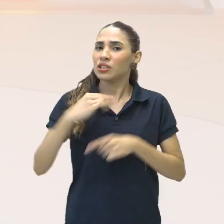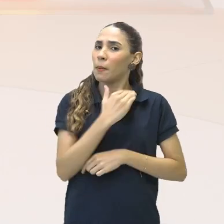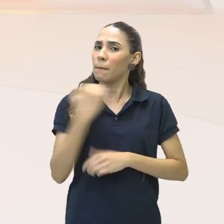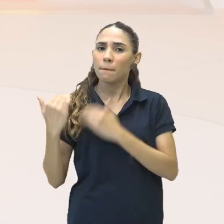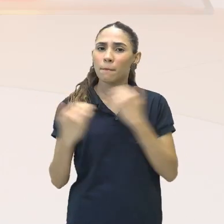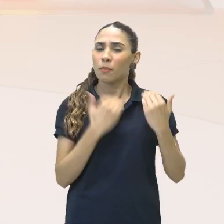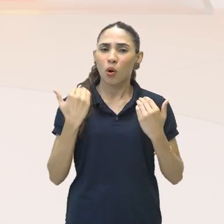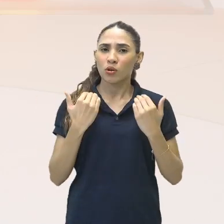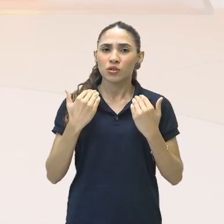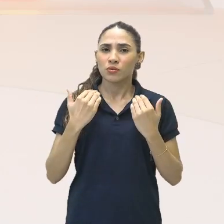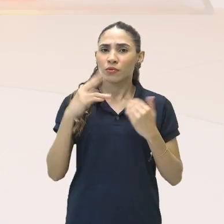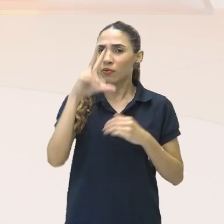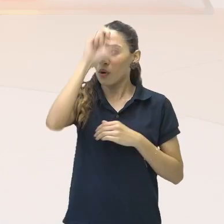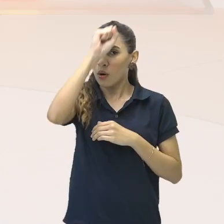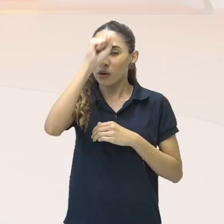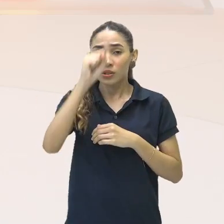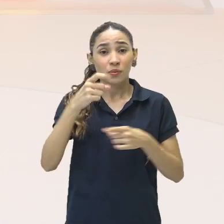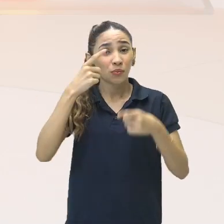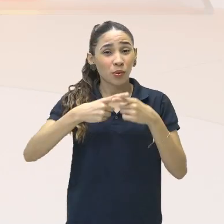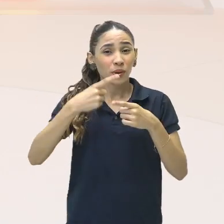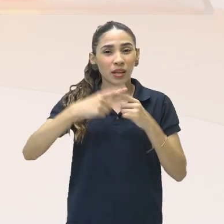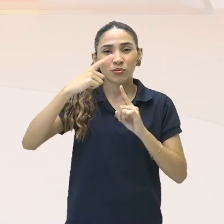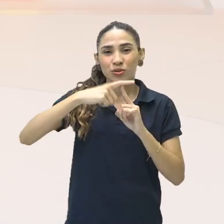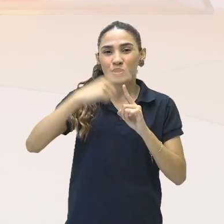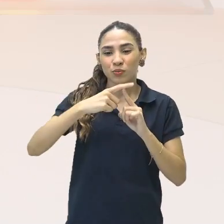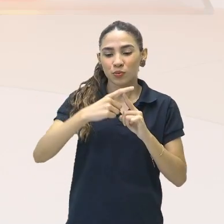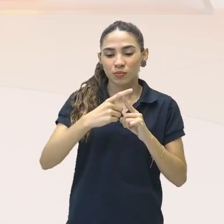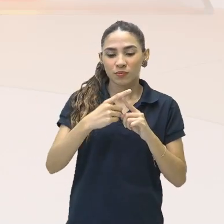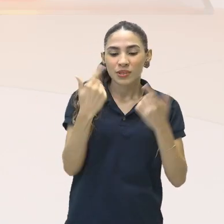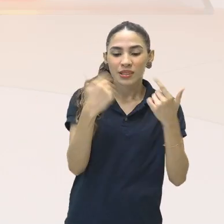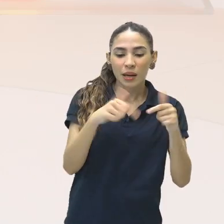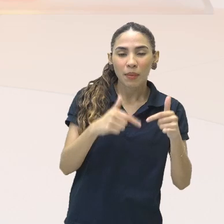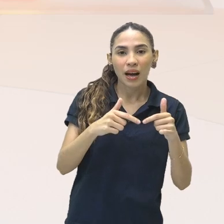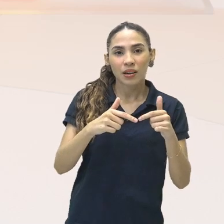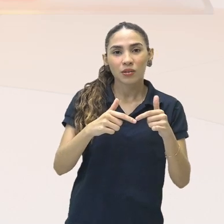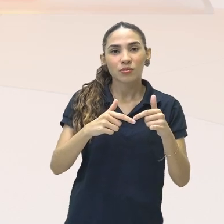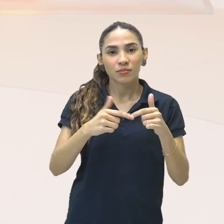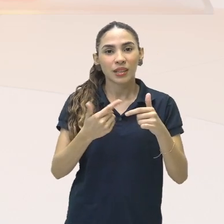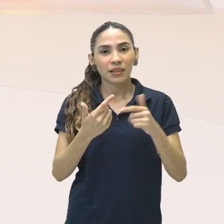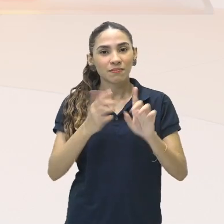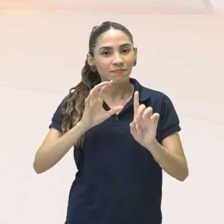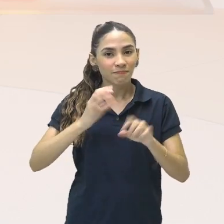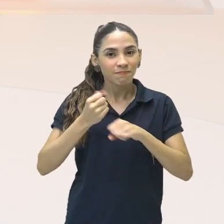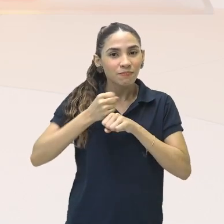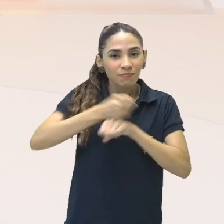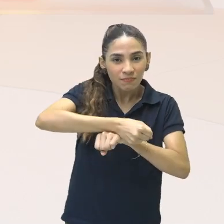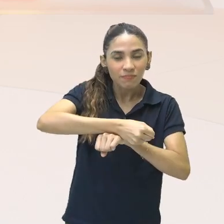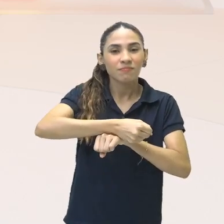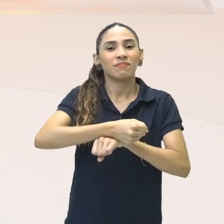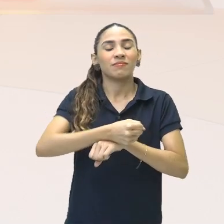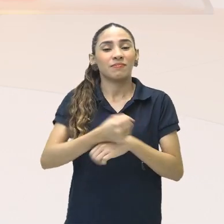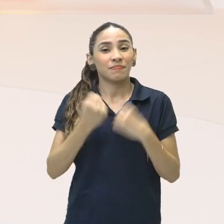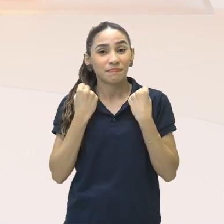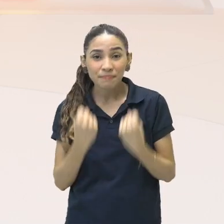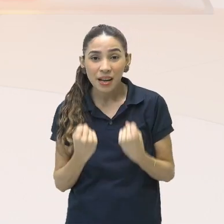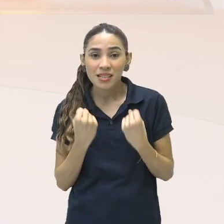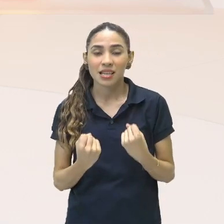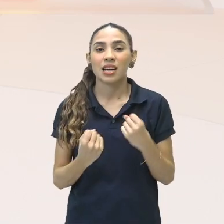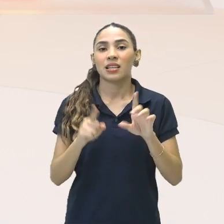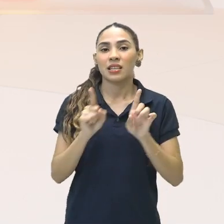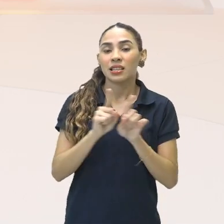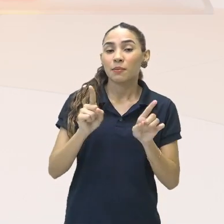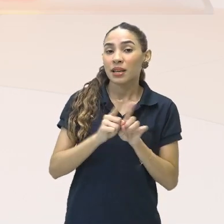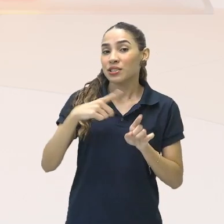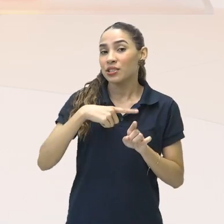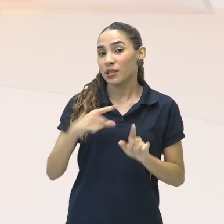de mortalidade? Por conta das condições de trabalho que eram impostas a eles, né, serem exaustivas. E, além